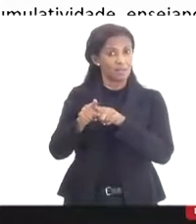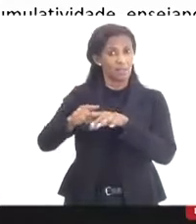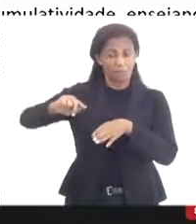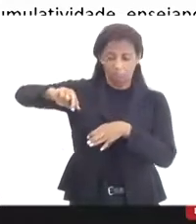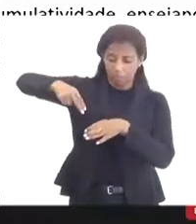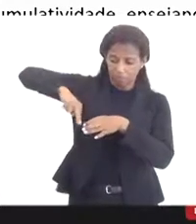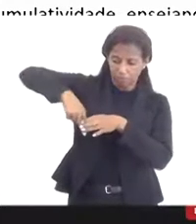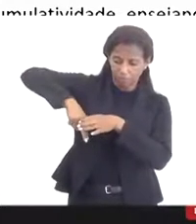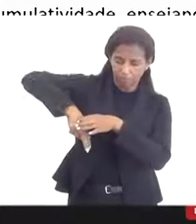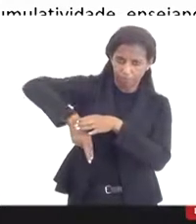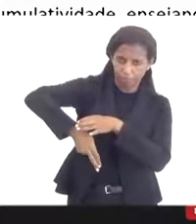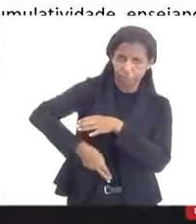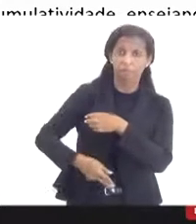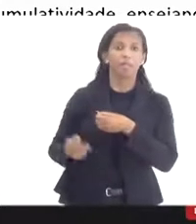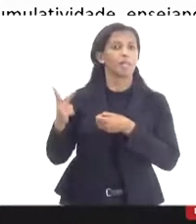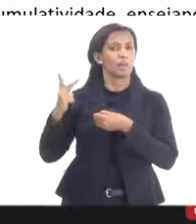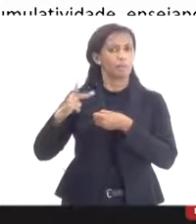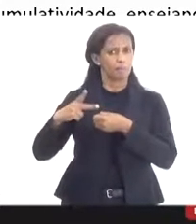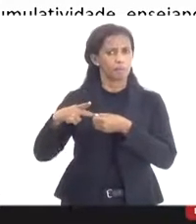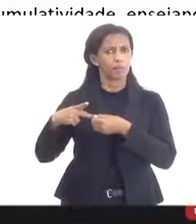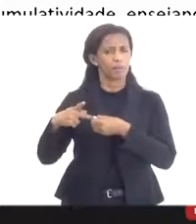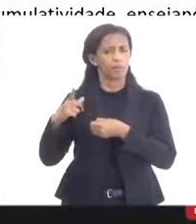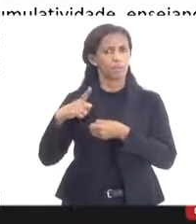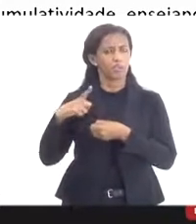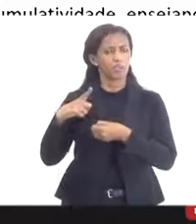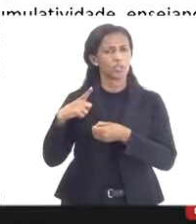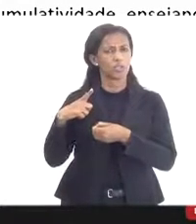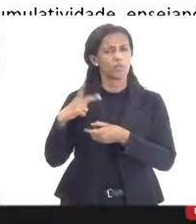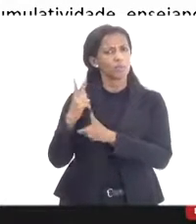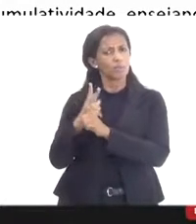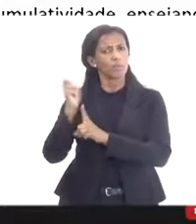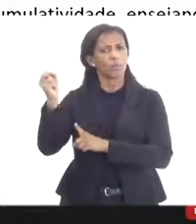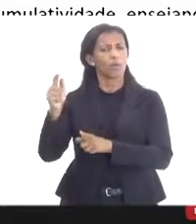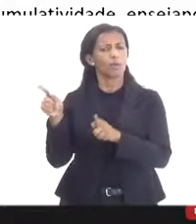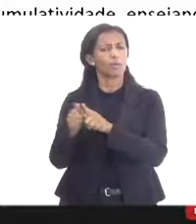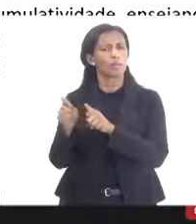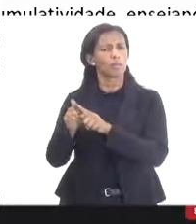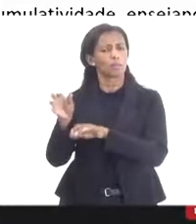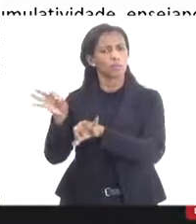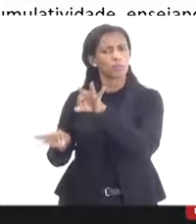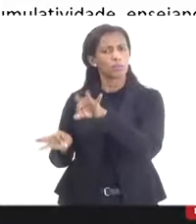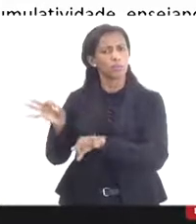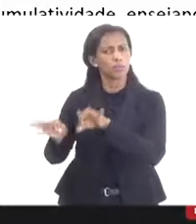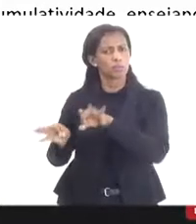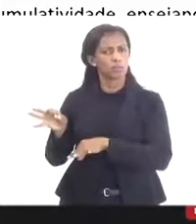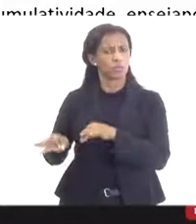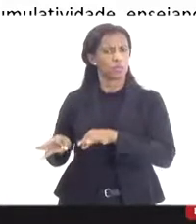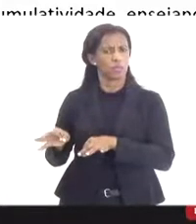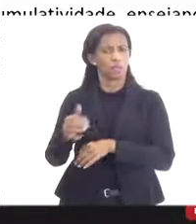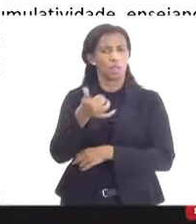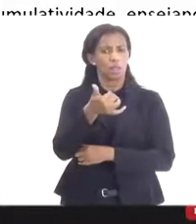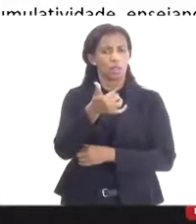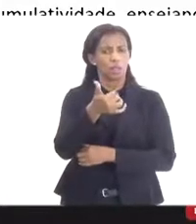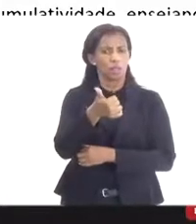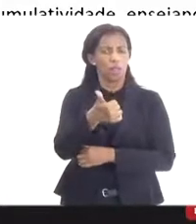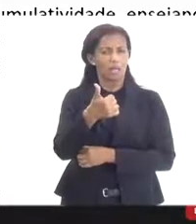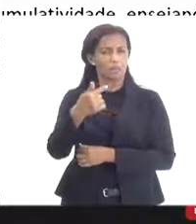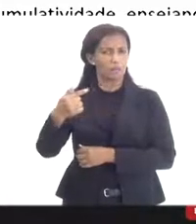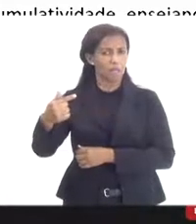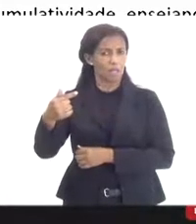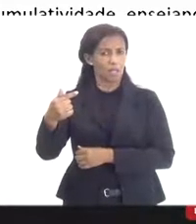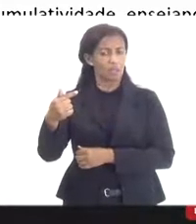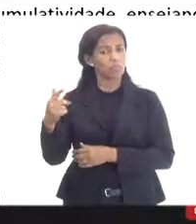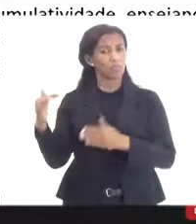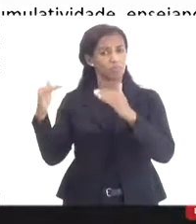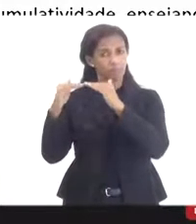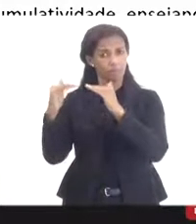em que a Petrobras manteve ali a sentença favorável e obtendo uma decisão da 17ª Câmara Civil